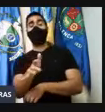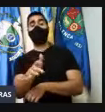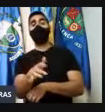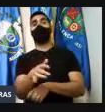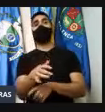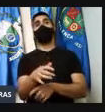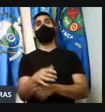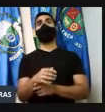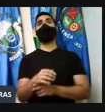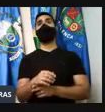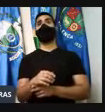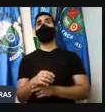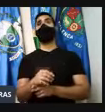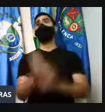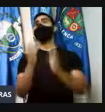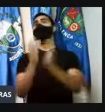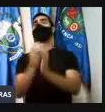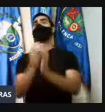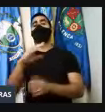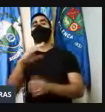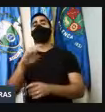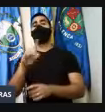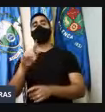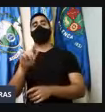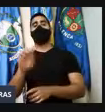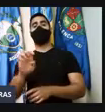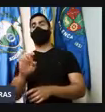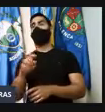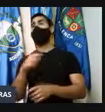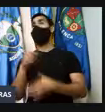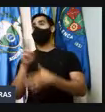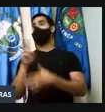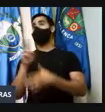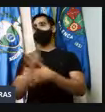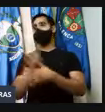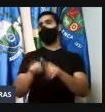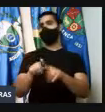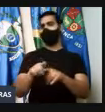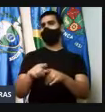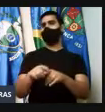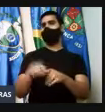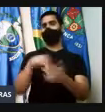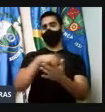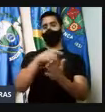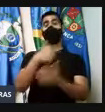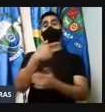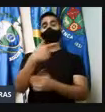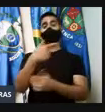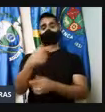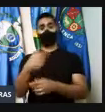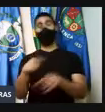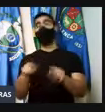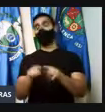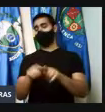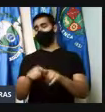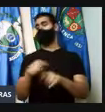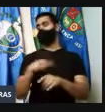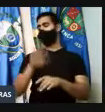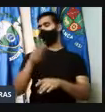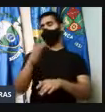ao pacote da SEDAI. E nós estamos dentro desses 17, porque